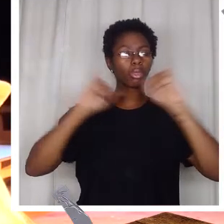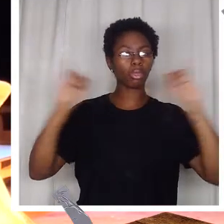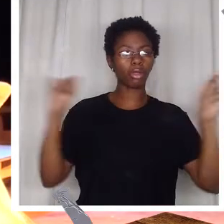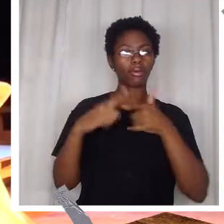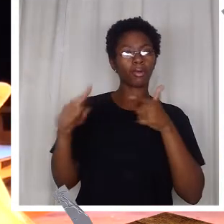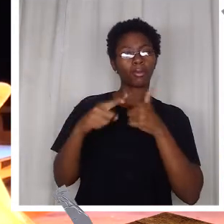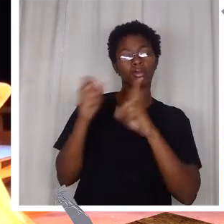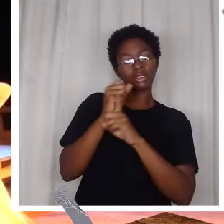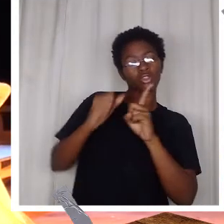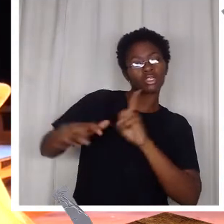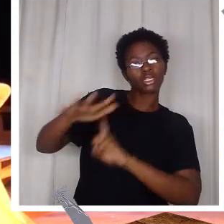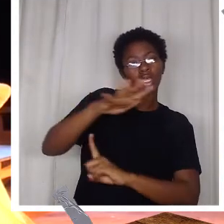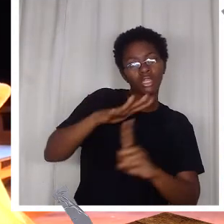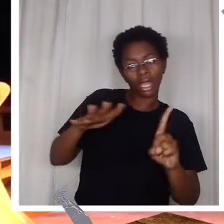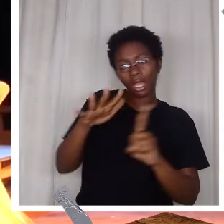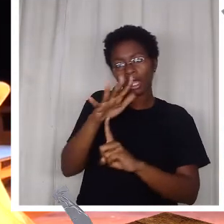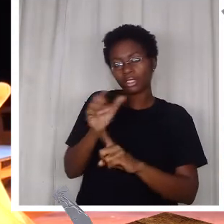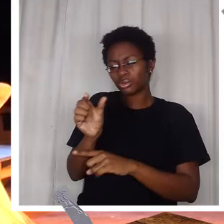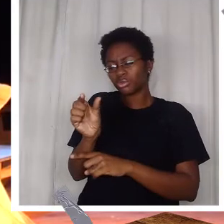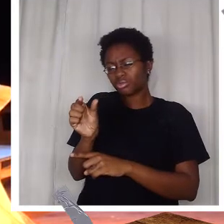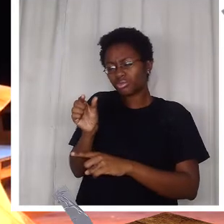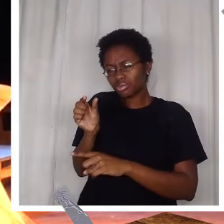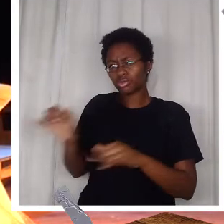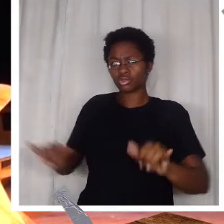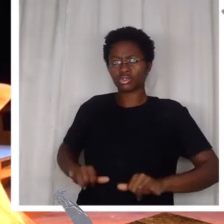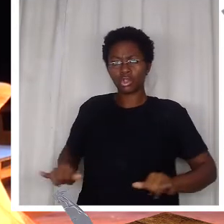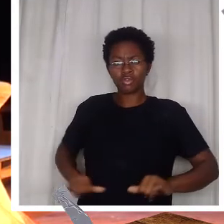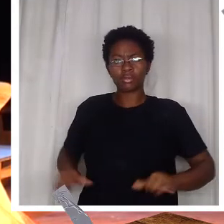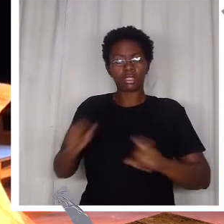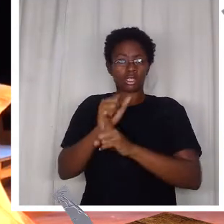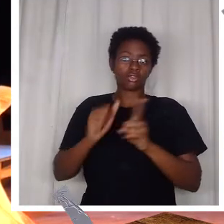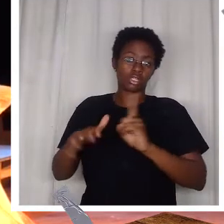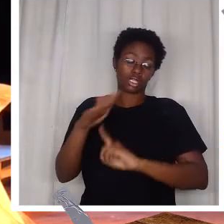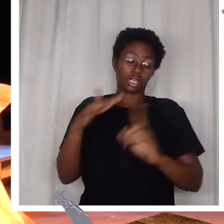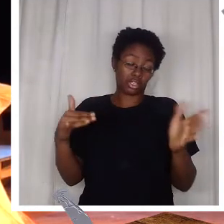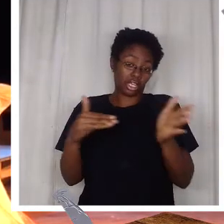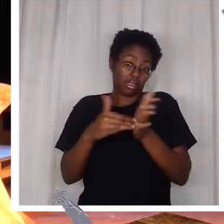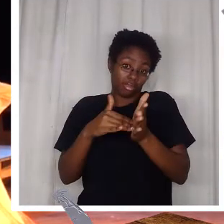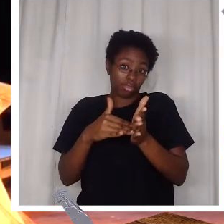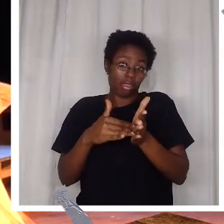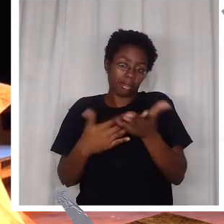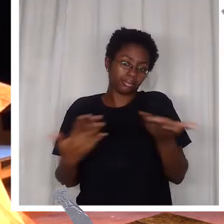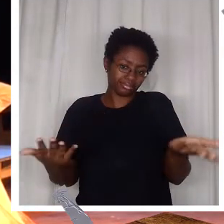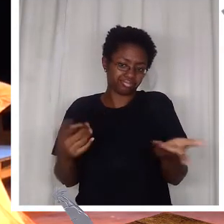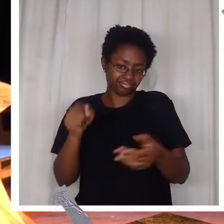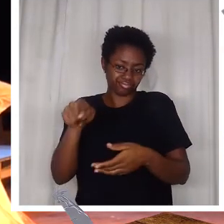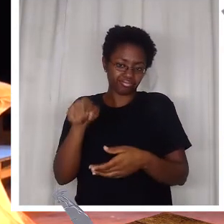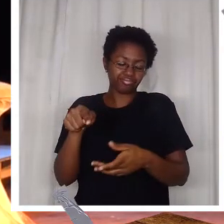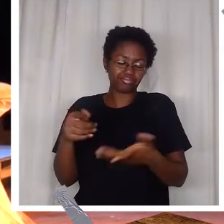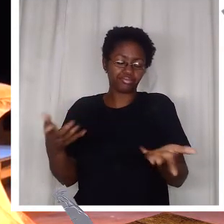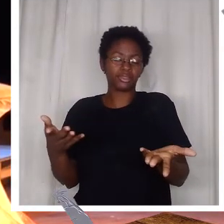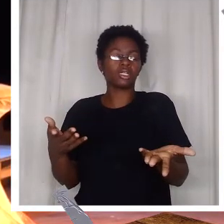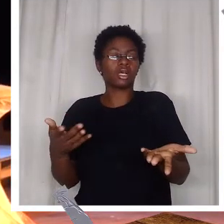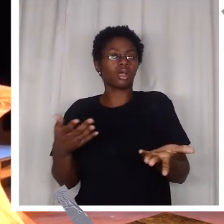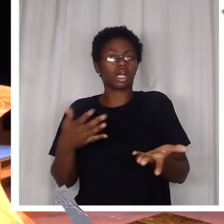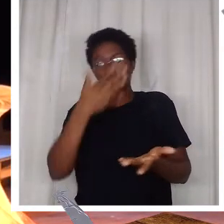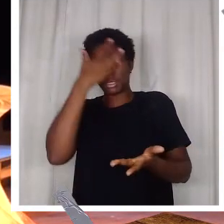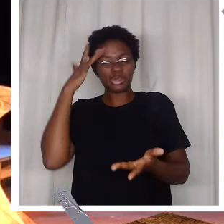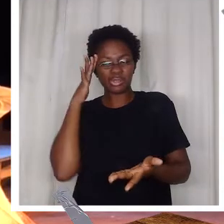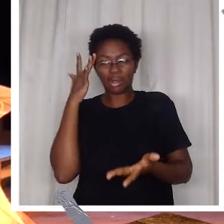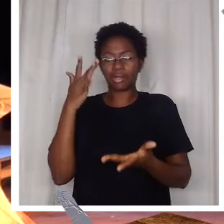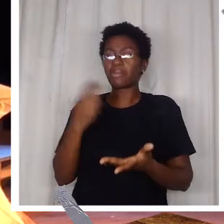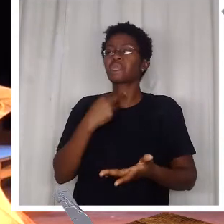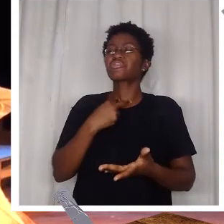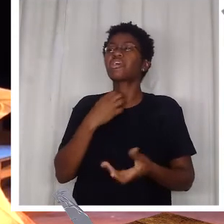uma parcela do sofrimento da sociedade que até então não era representado, não era